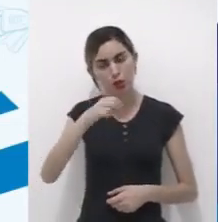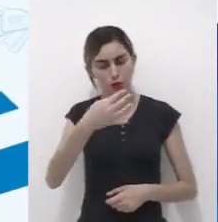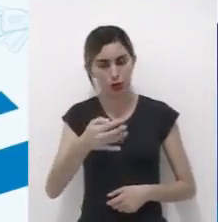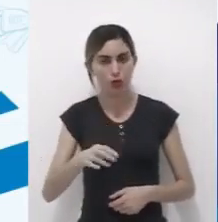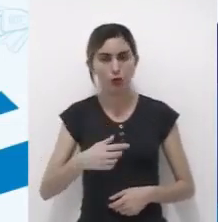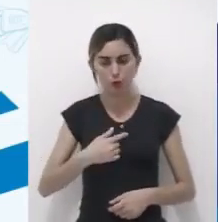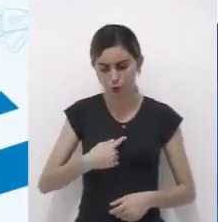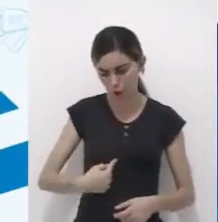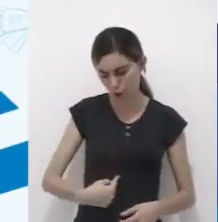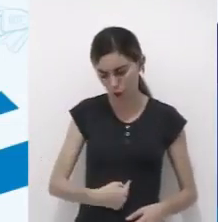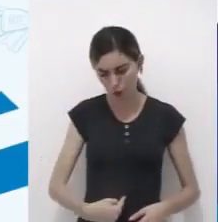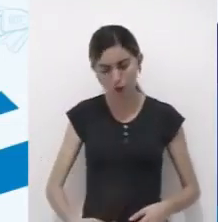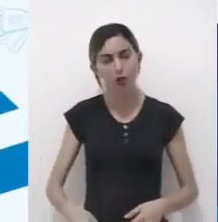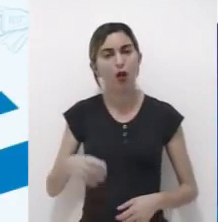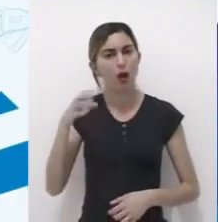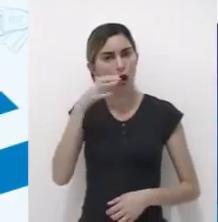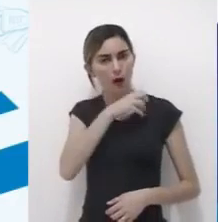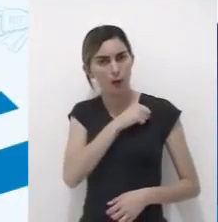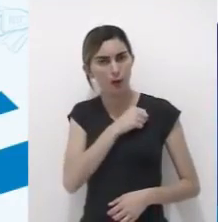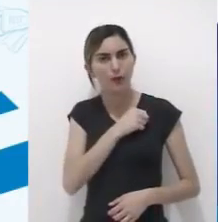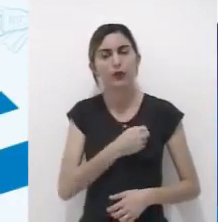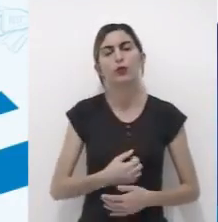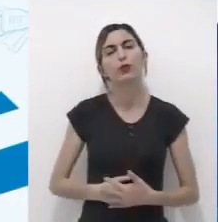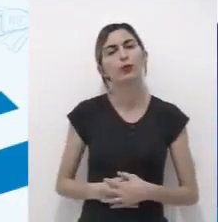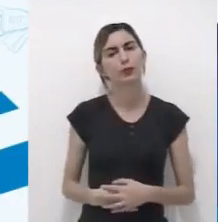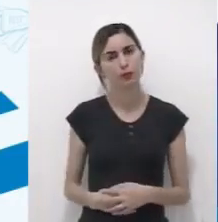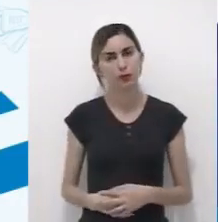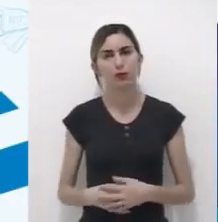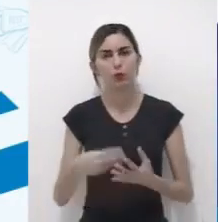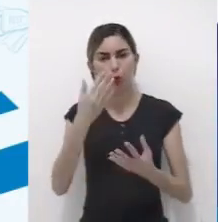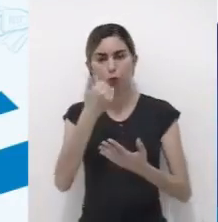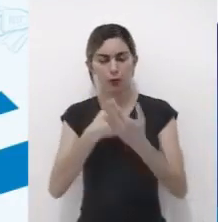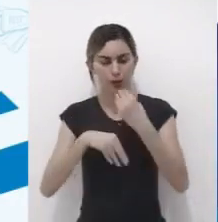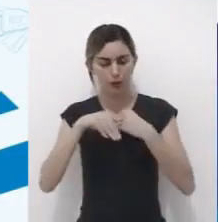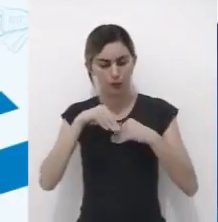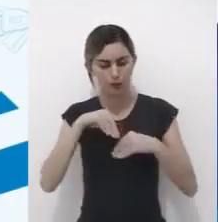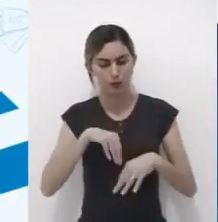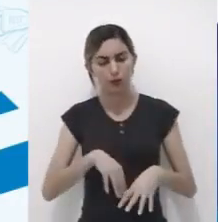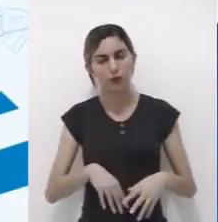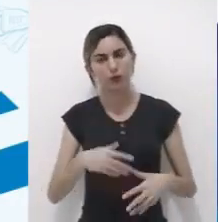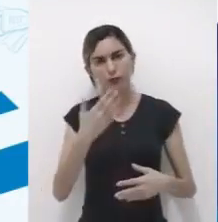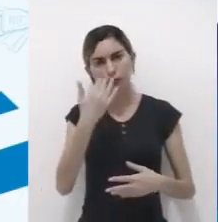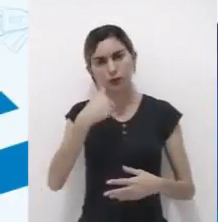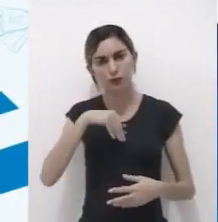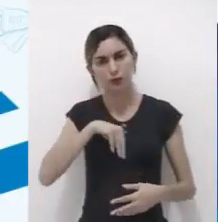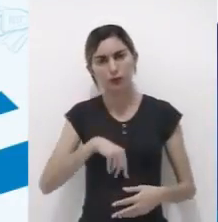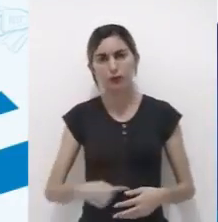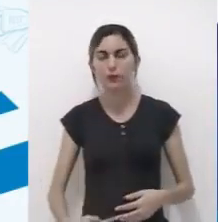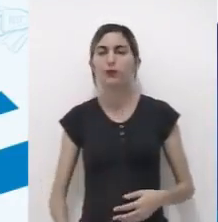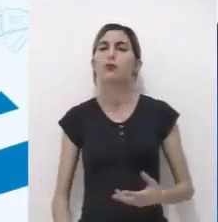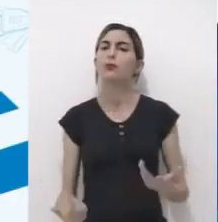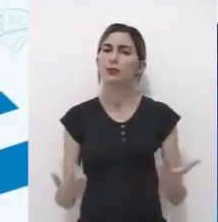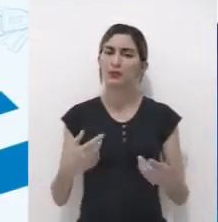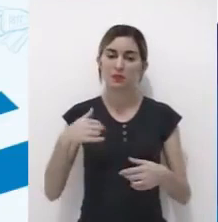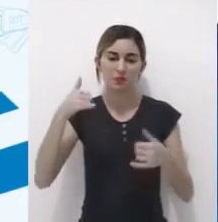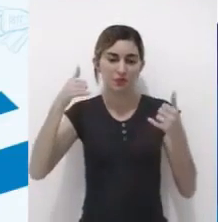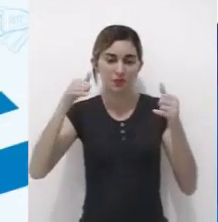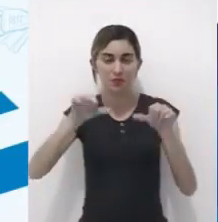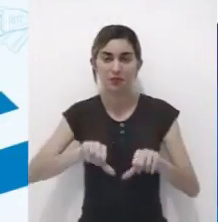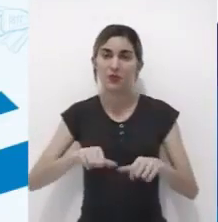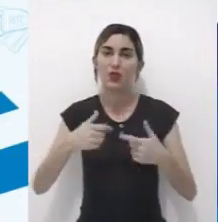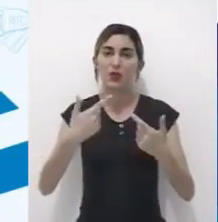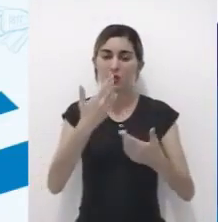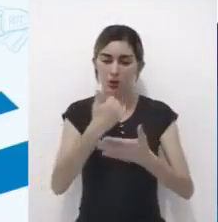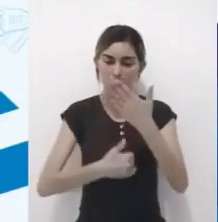digestão, aumentando aí a velocidade da reação. Porque não tem nada pior do que você ter que